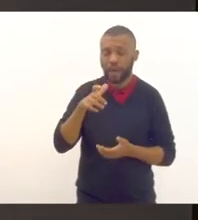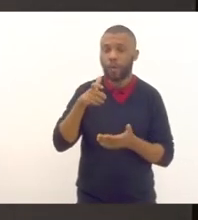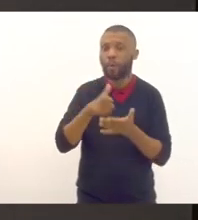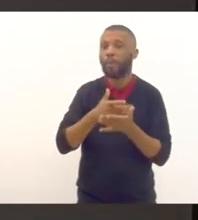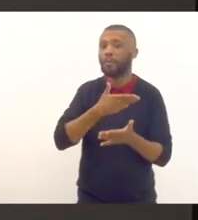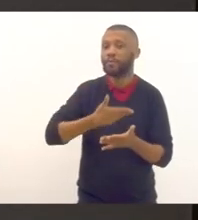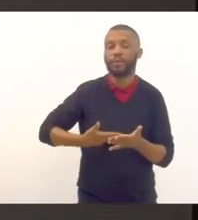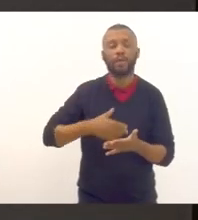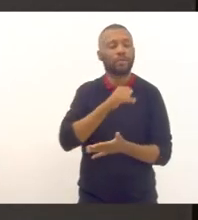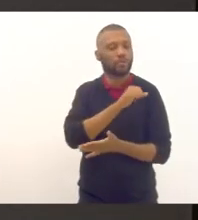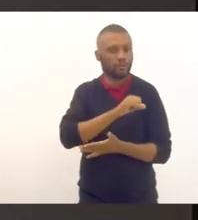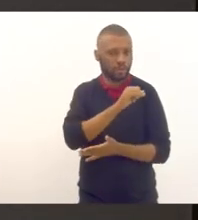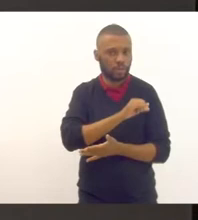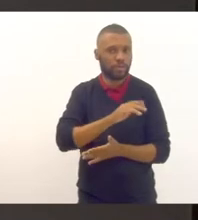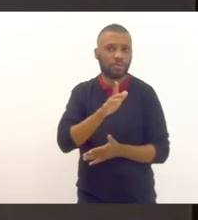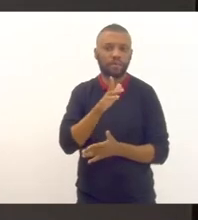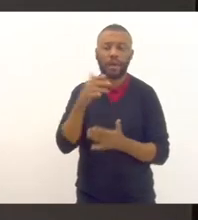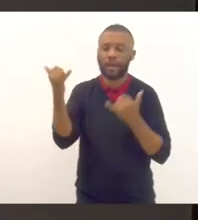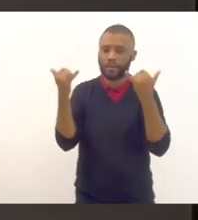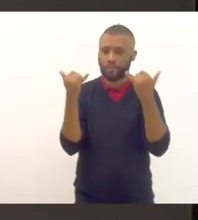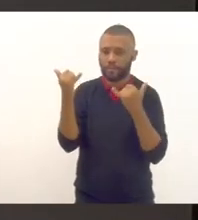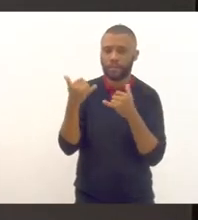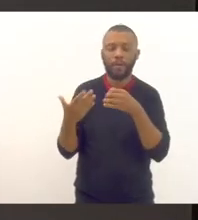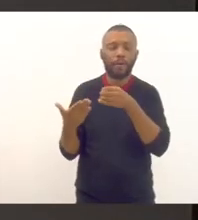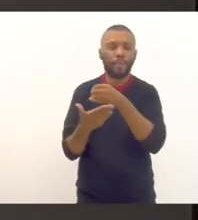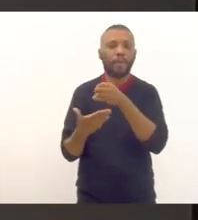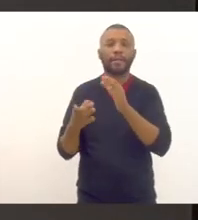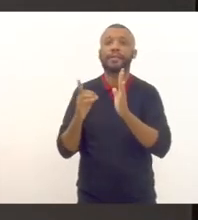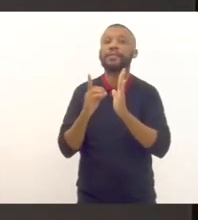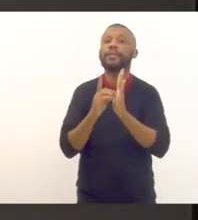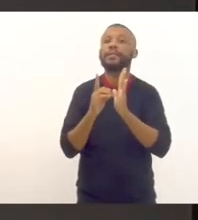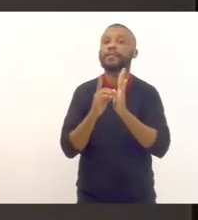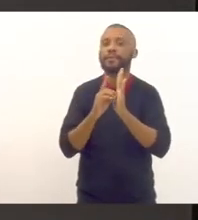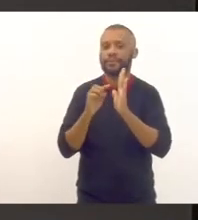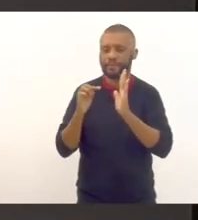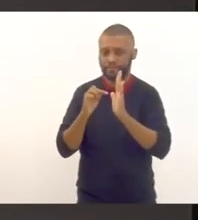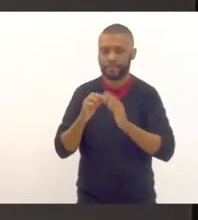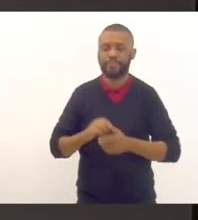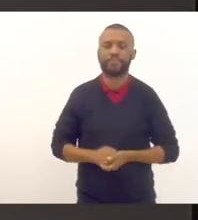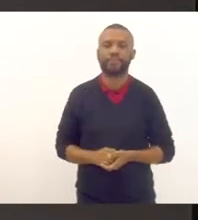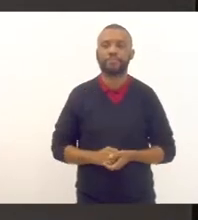Janeiro. Dados também, base Detran, tá? Base de dados Detran.